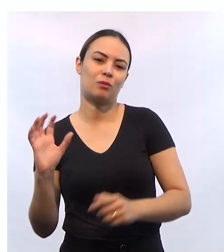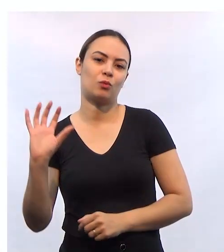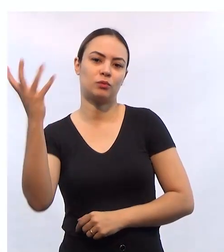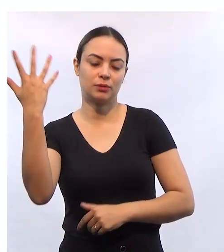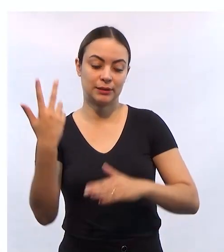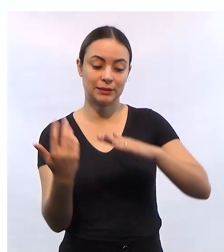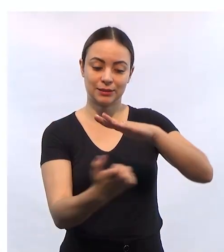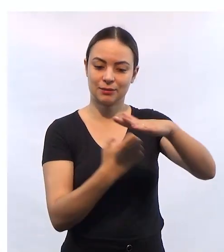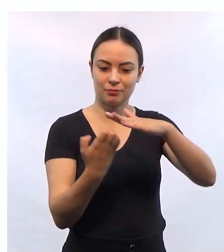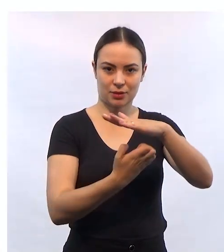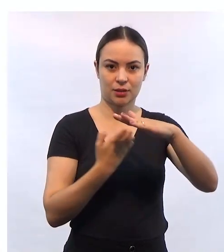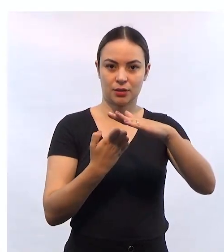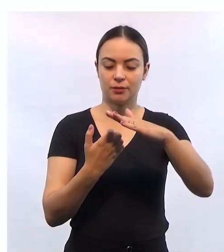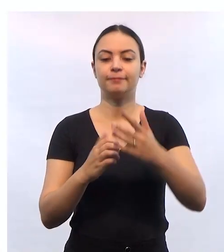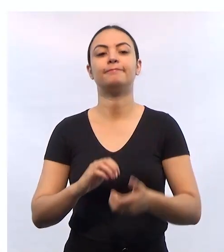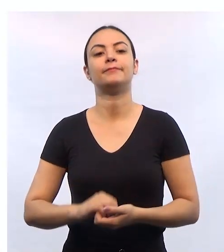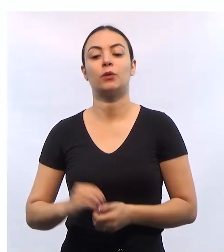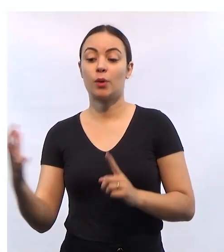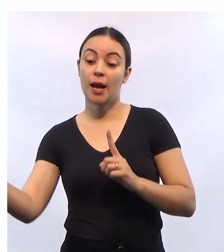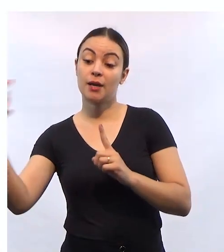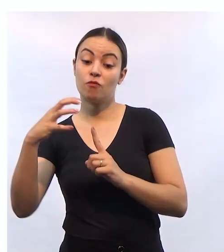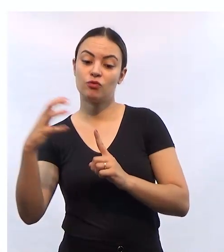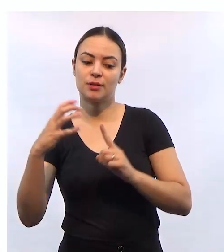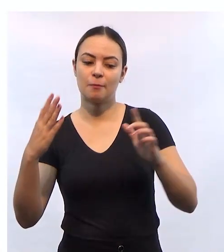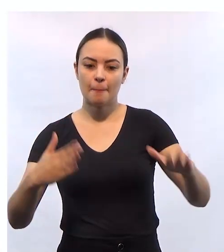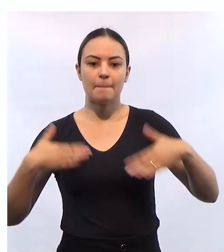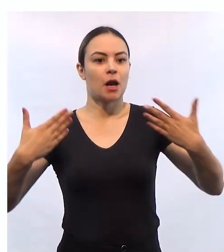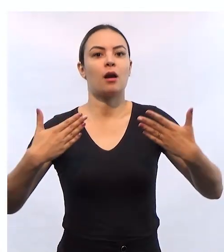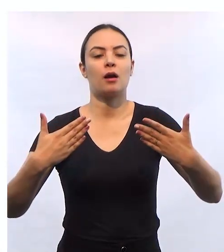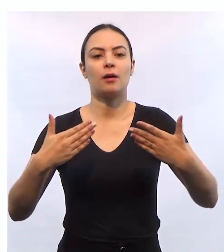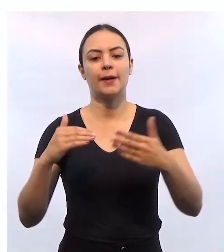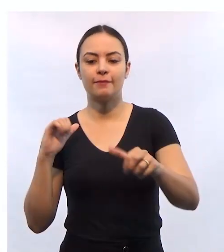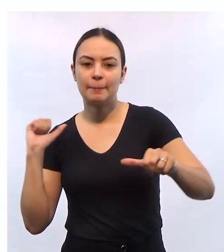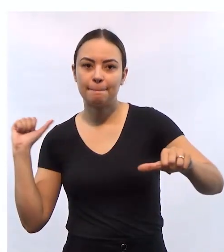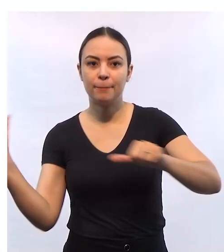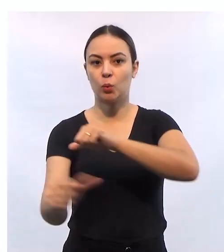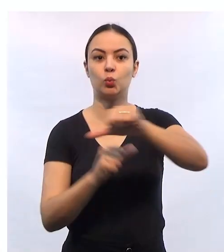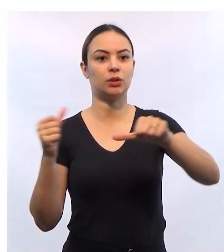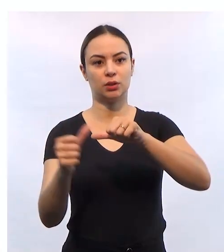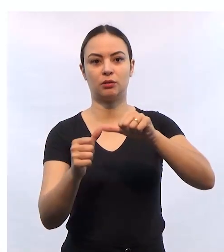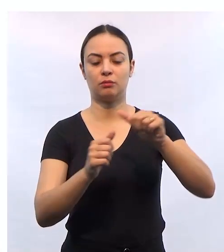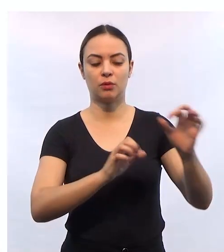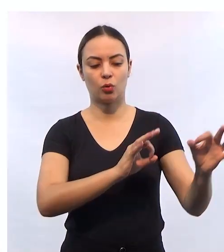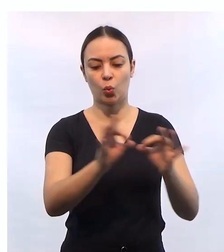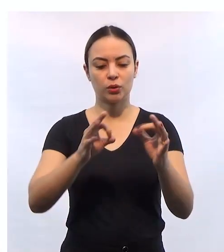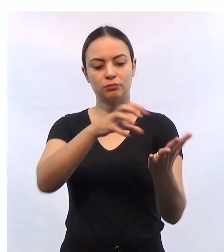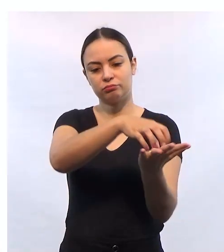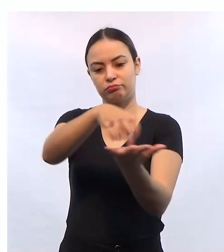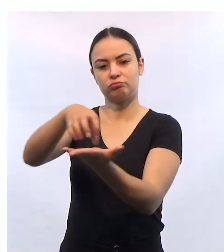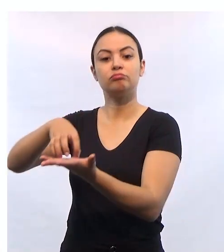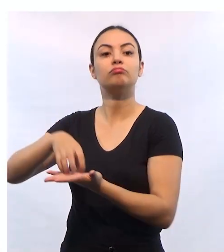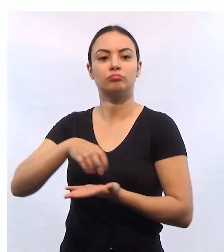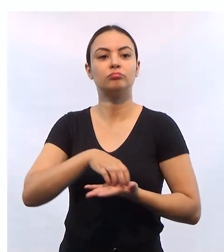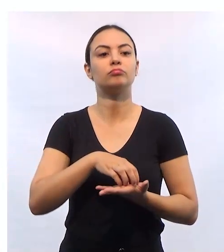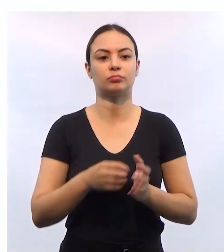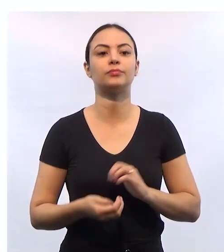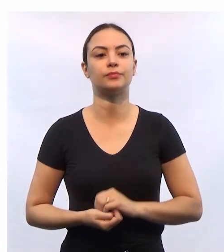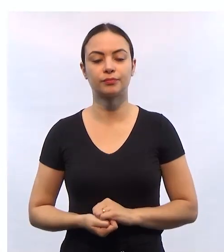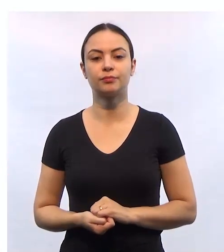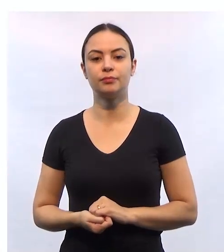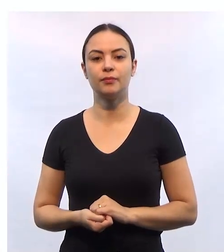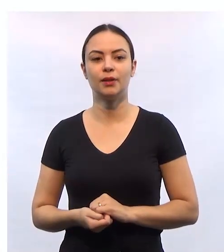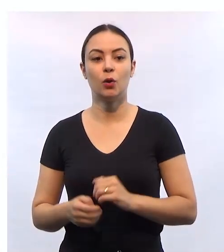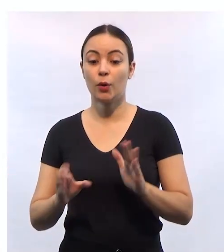capacidade adaptativa da organização à mudança que ocorre no ambiente. Isso levou a um novo conceito de organização e